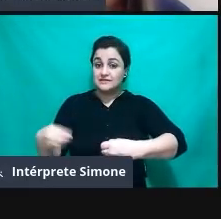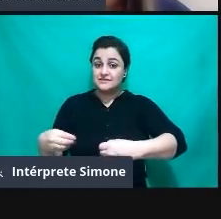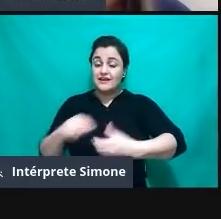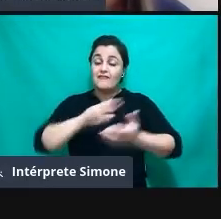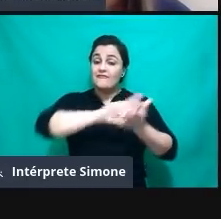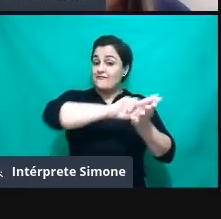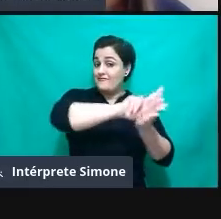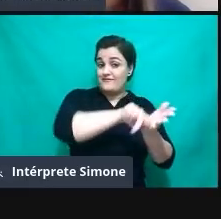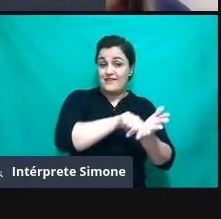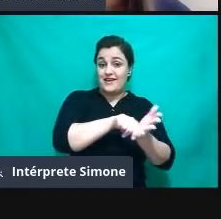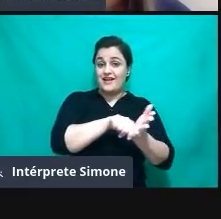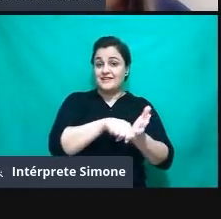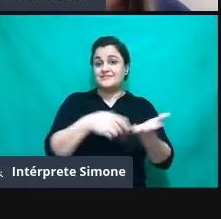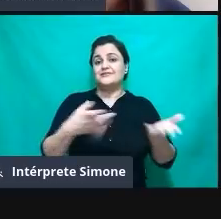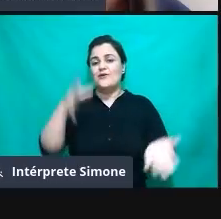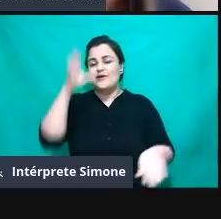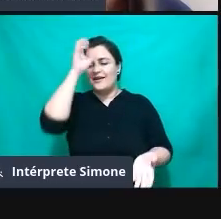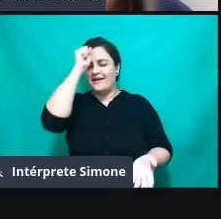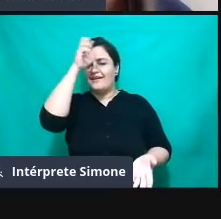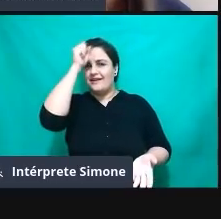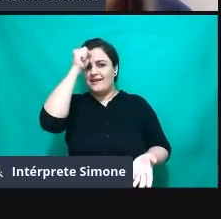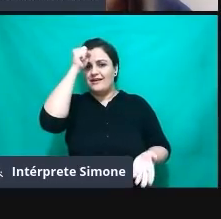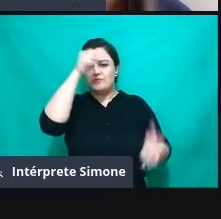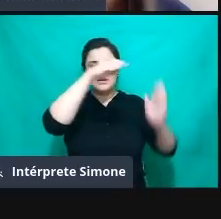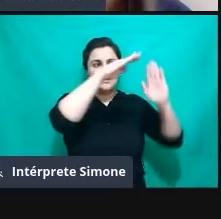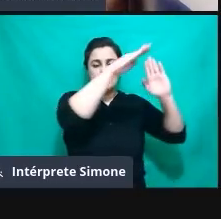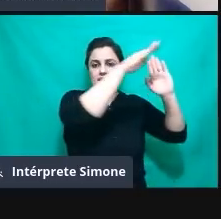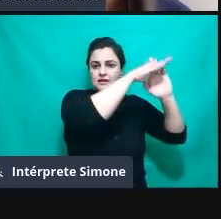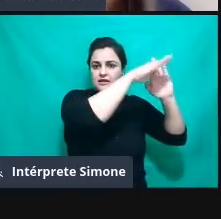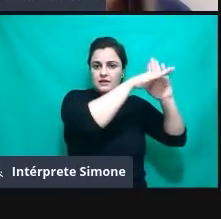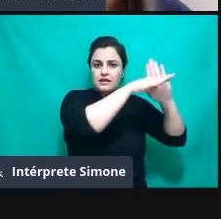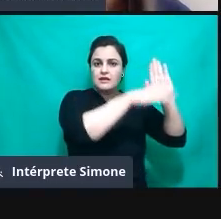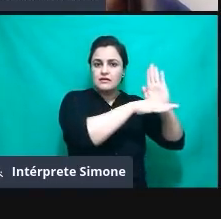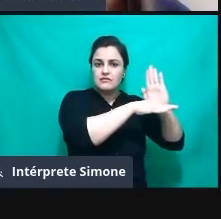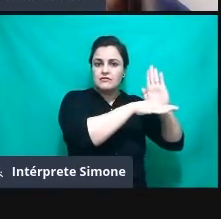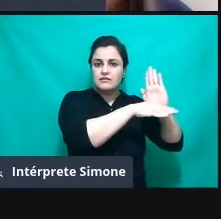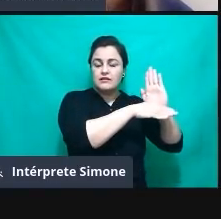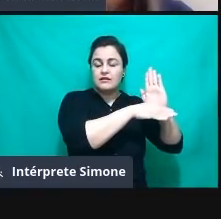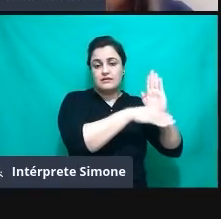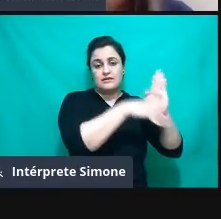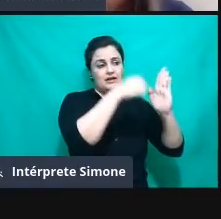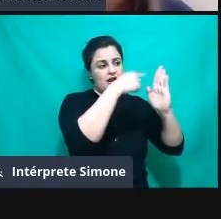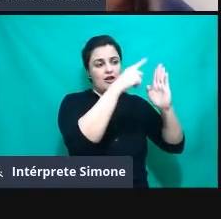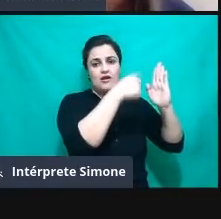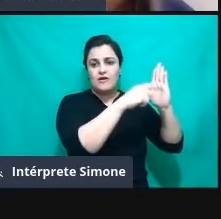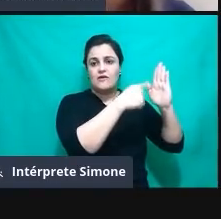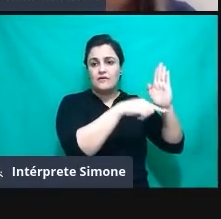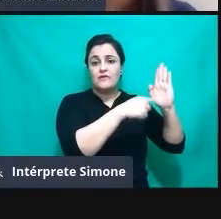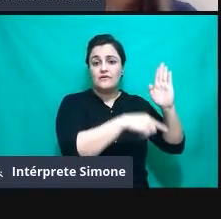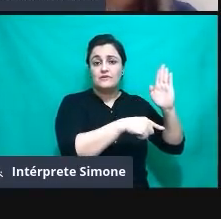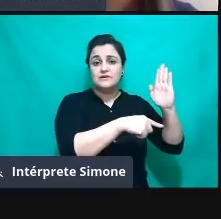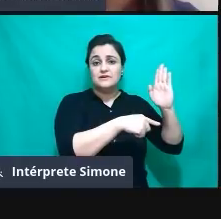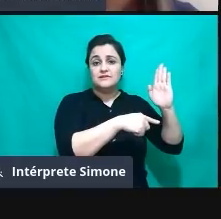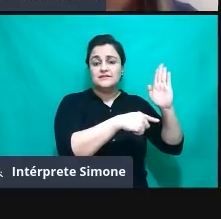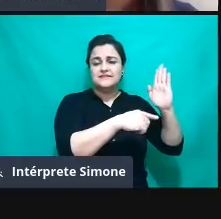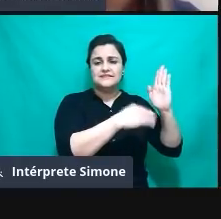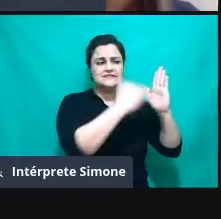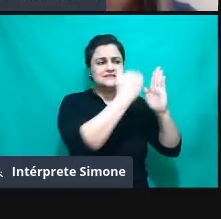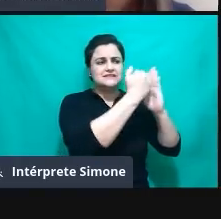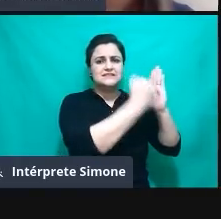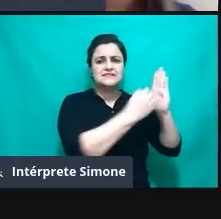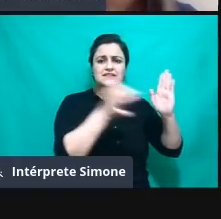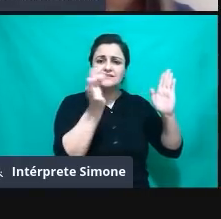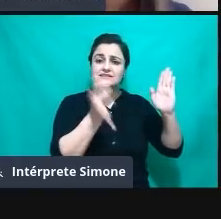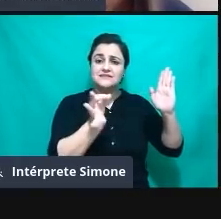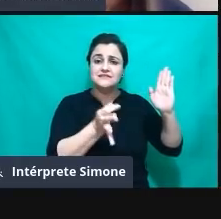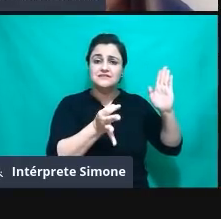regra, né, no caso especificamente nesse tipo de texto. Nós não podemos pular etapas, você não vai para o